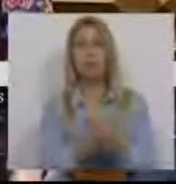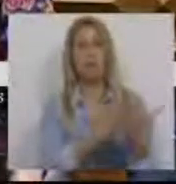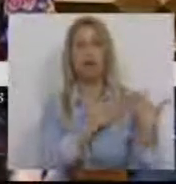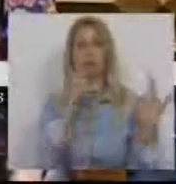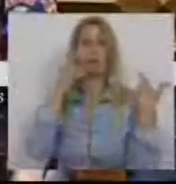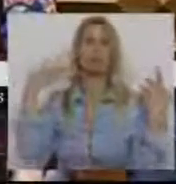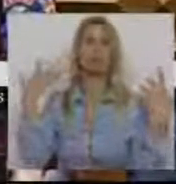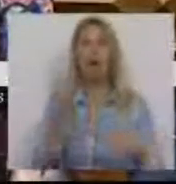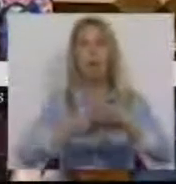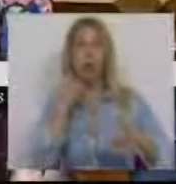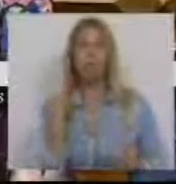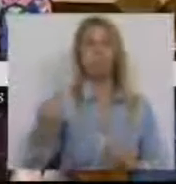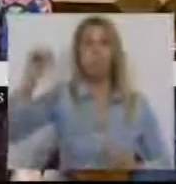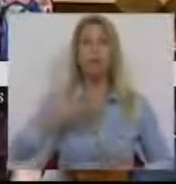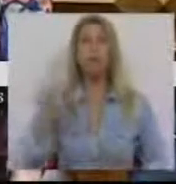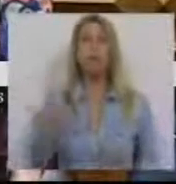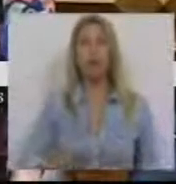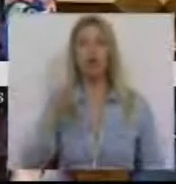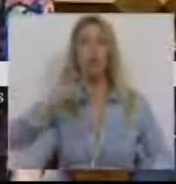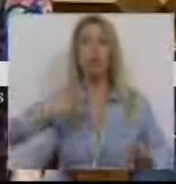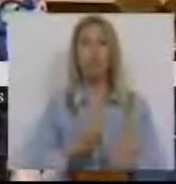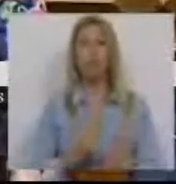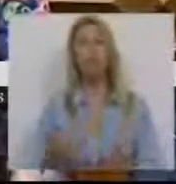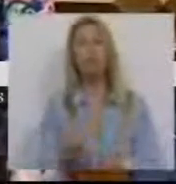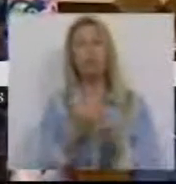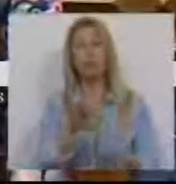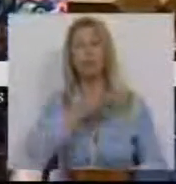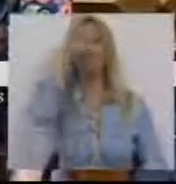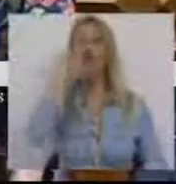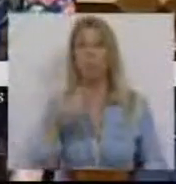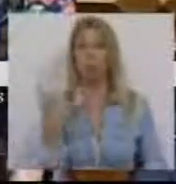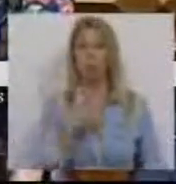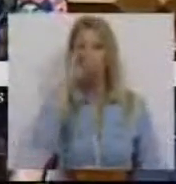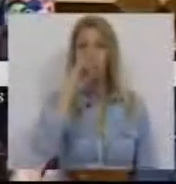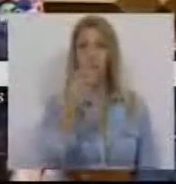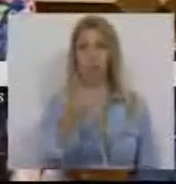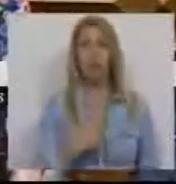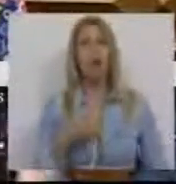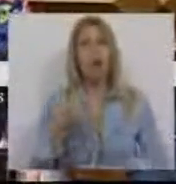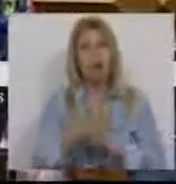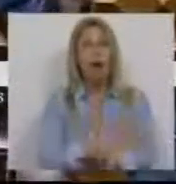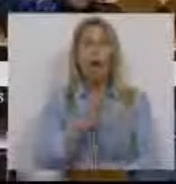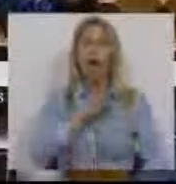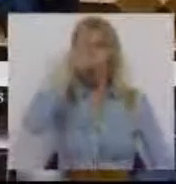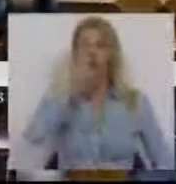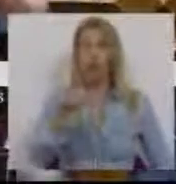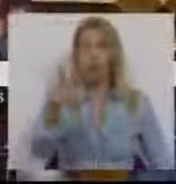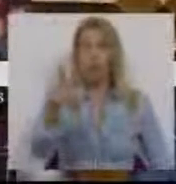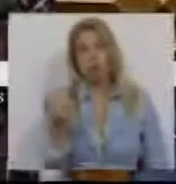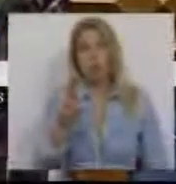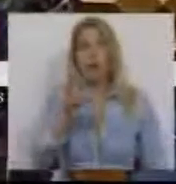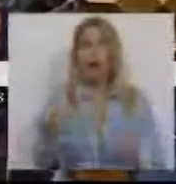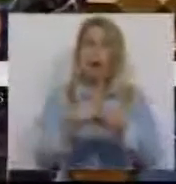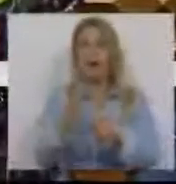responsabilizado pela violação de direitos fundamentais. Porque, Sr. Ministro, nós lembramos-nos de quando o Sr. Ministro era deputado e acusava o